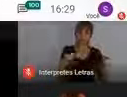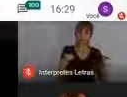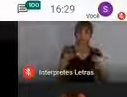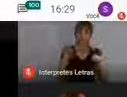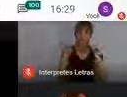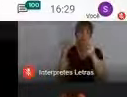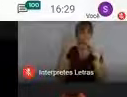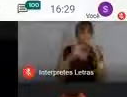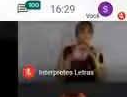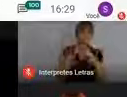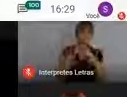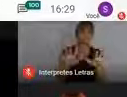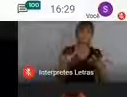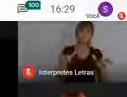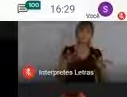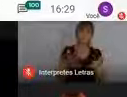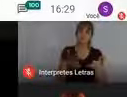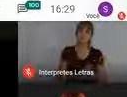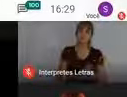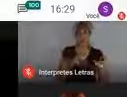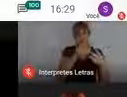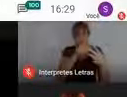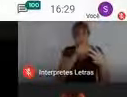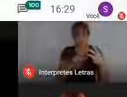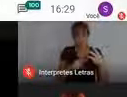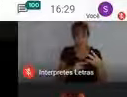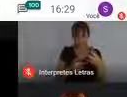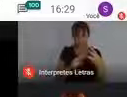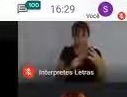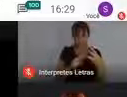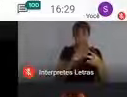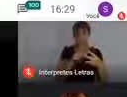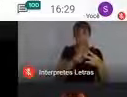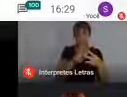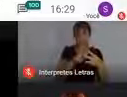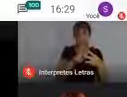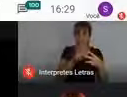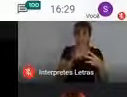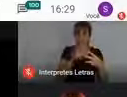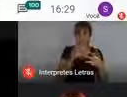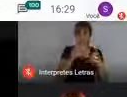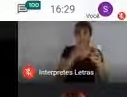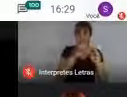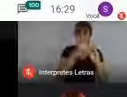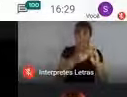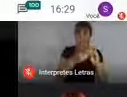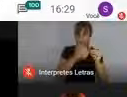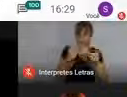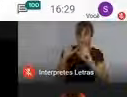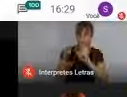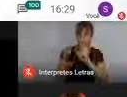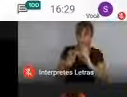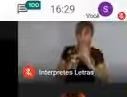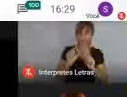o professor Thun, a dialetologia tradicional, ela valoriza a análise